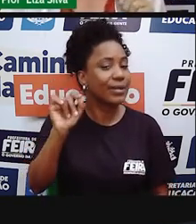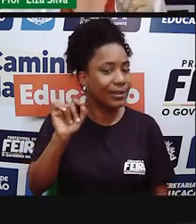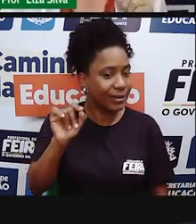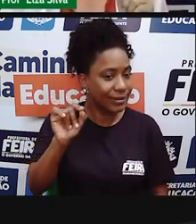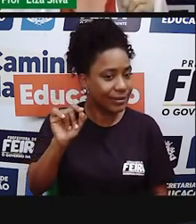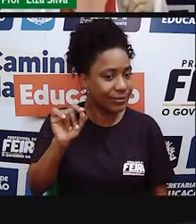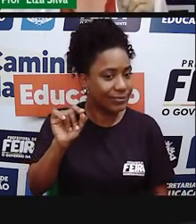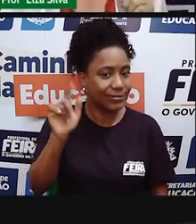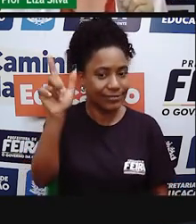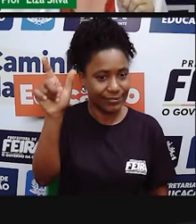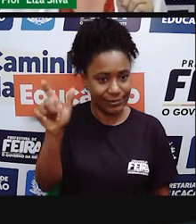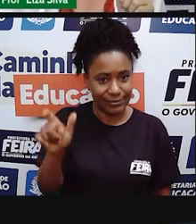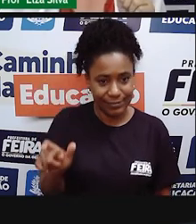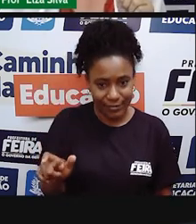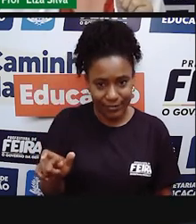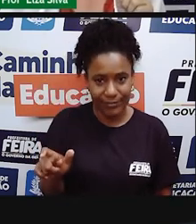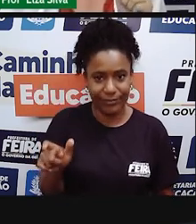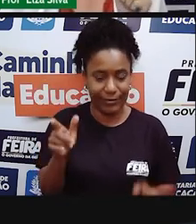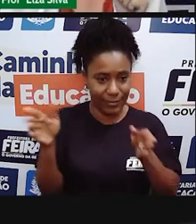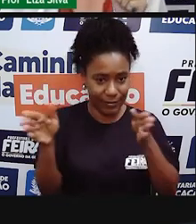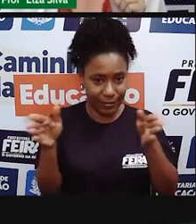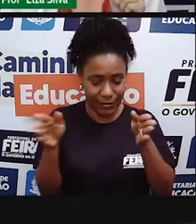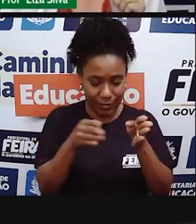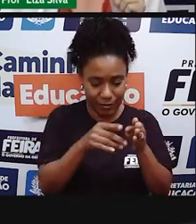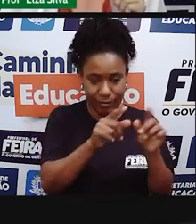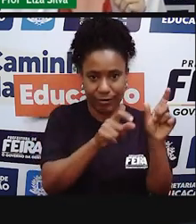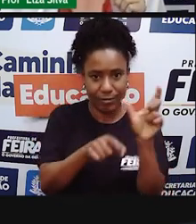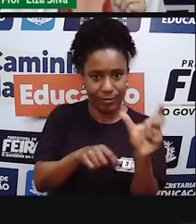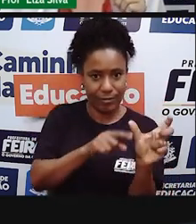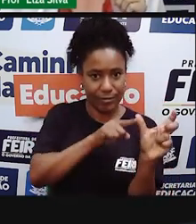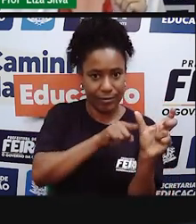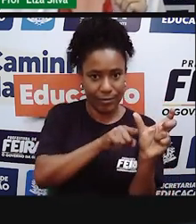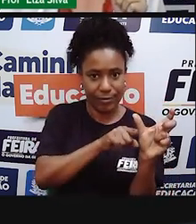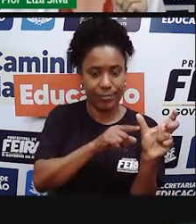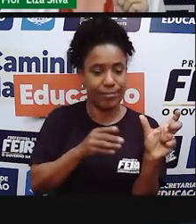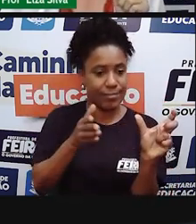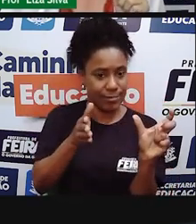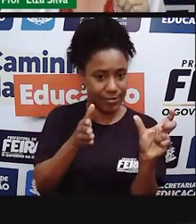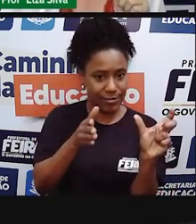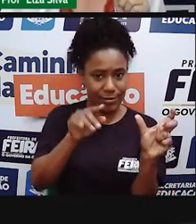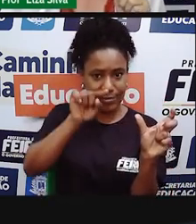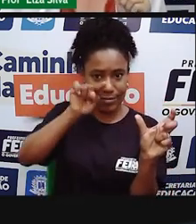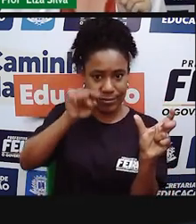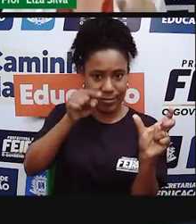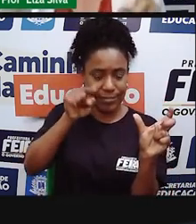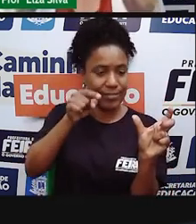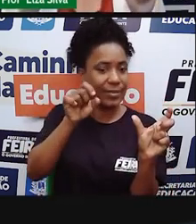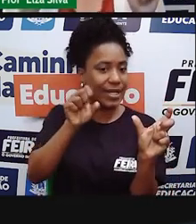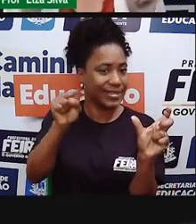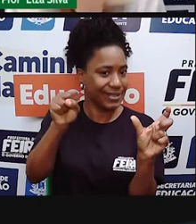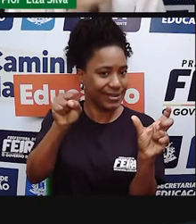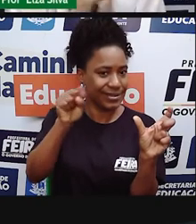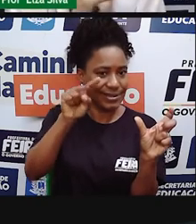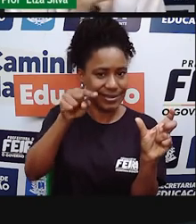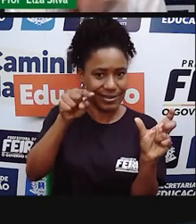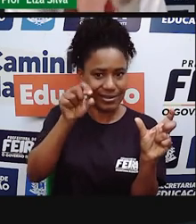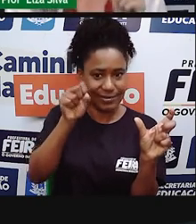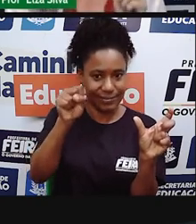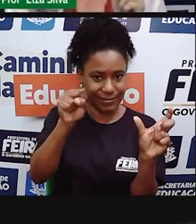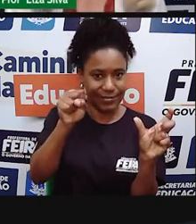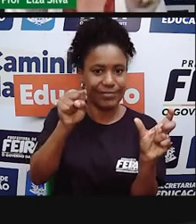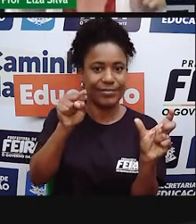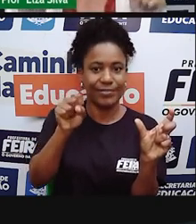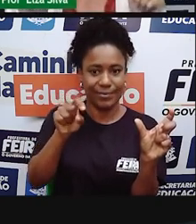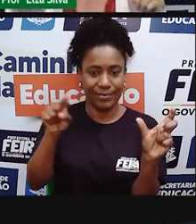refere, entre o possuidor e o objeto possuído, o apóstrofo S, que é como se fosse o nosso